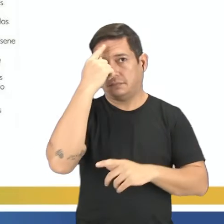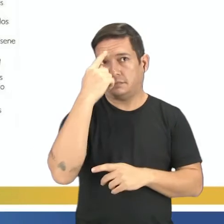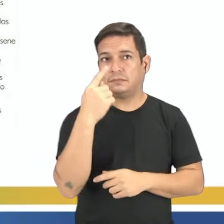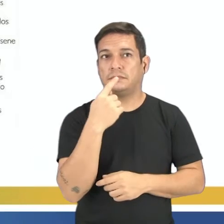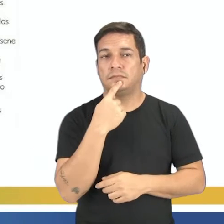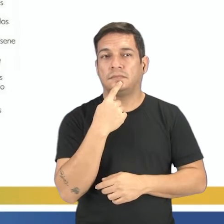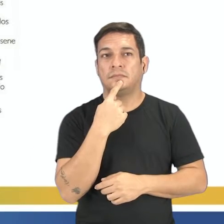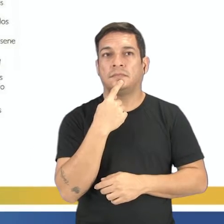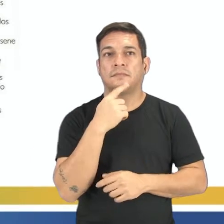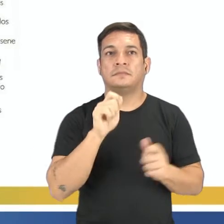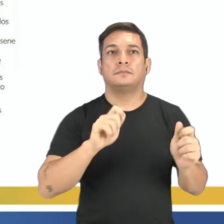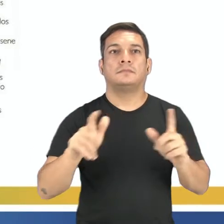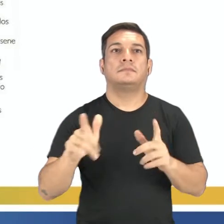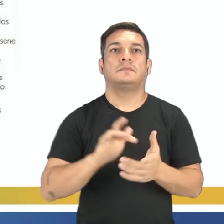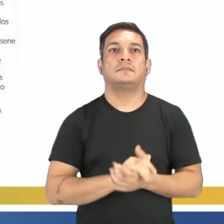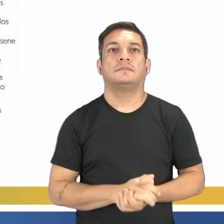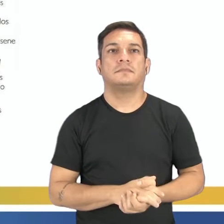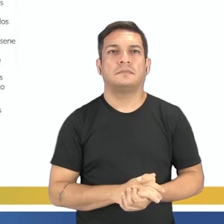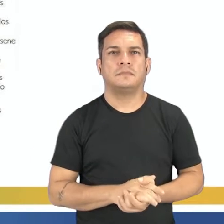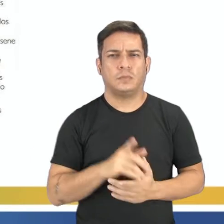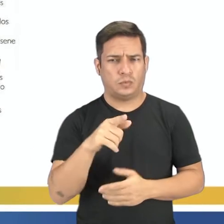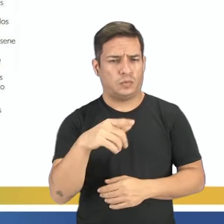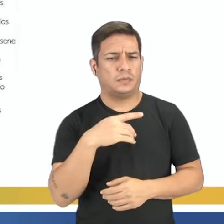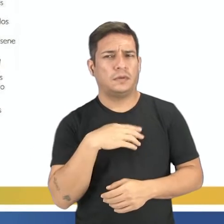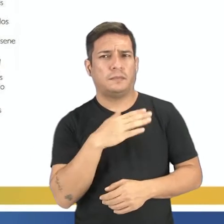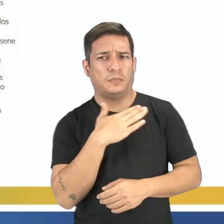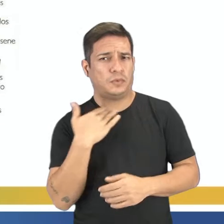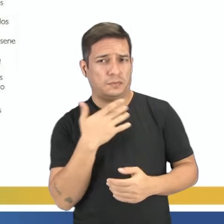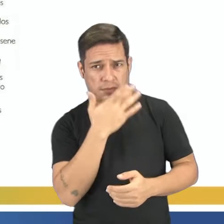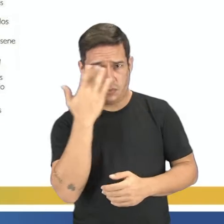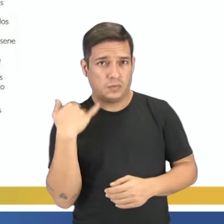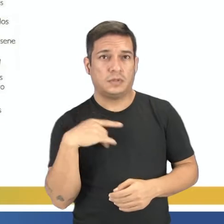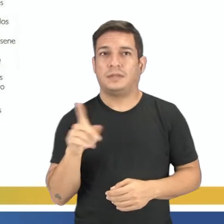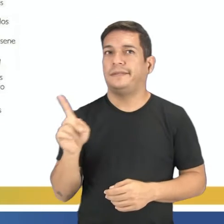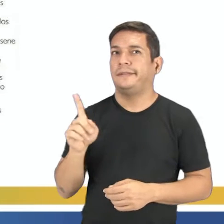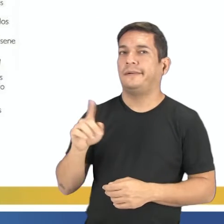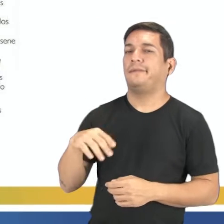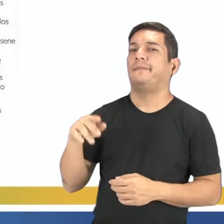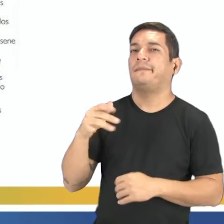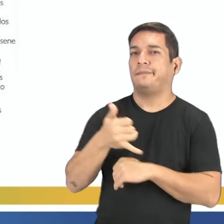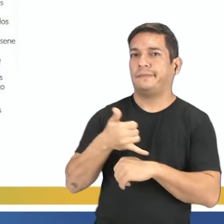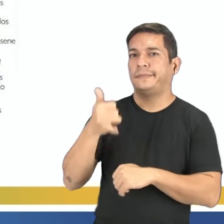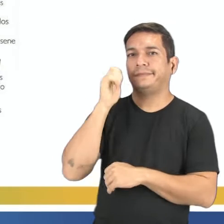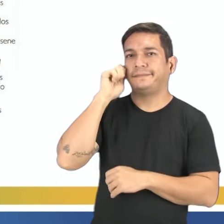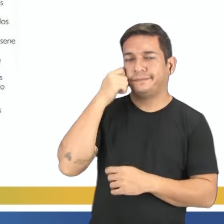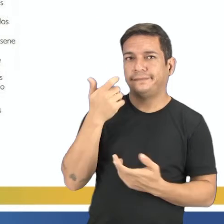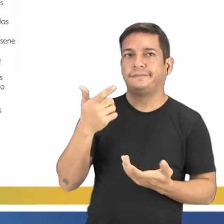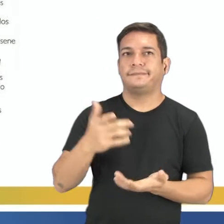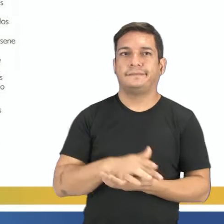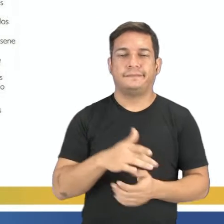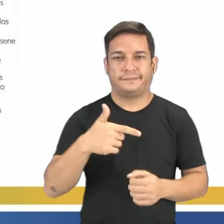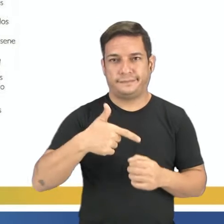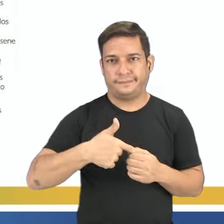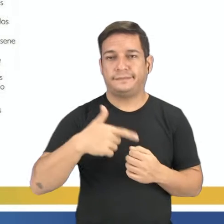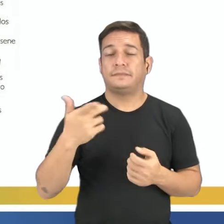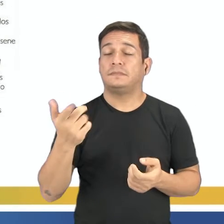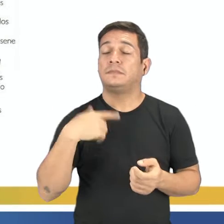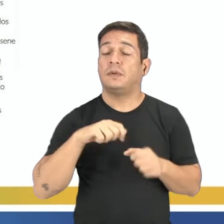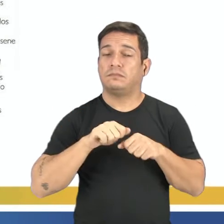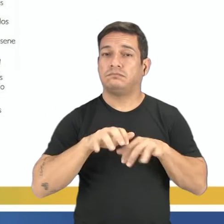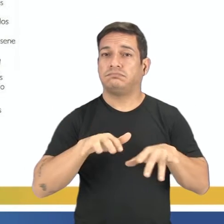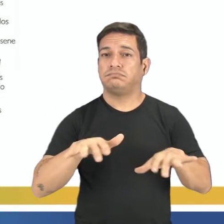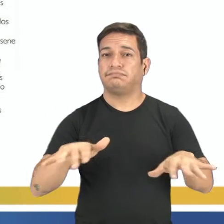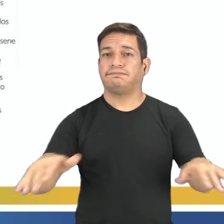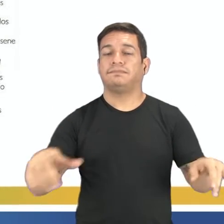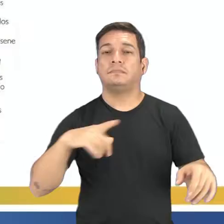slide que ela fala de luto? Não, de petróleo. Então, o derramamento de petróleo ele tem